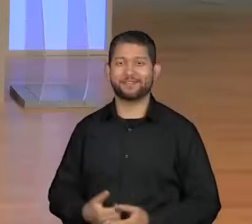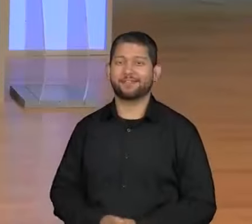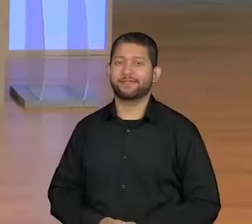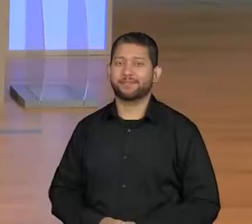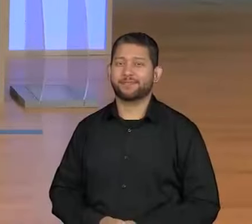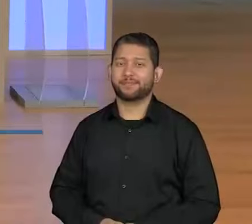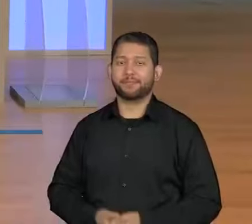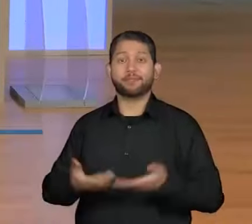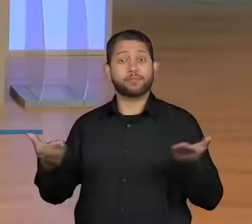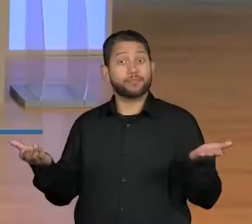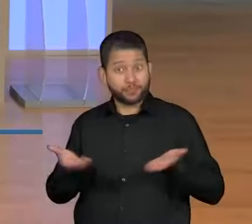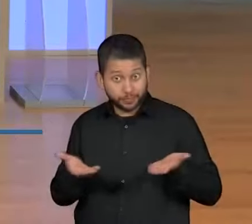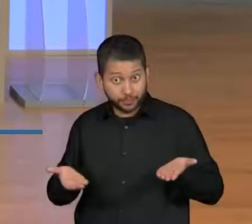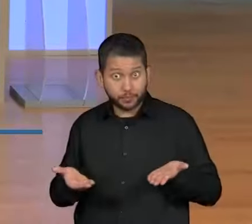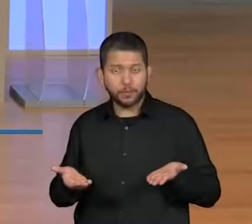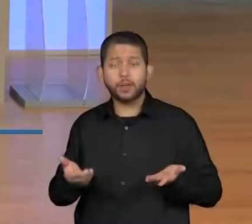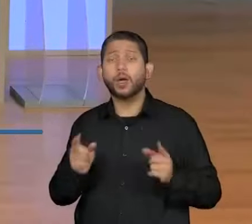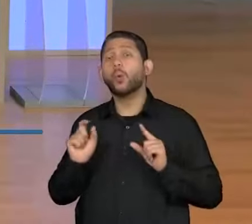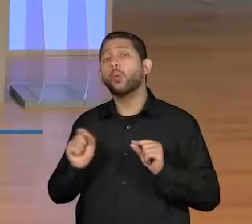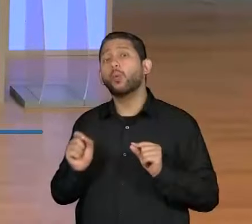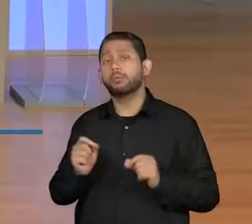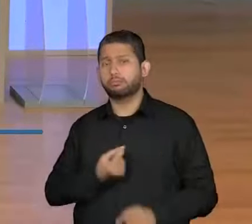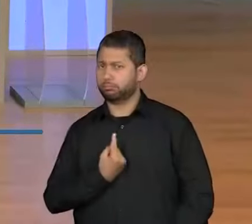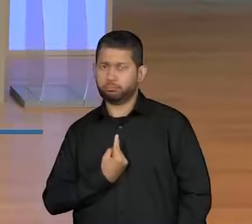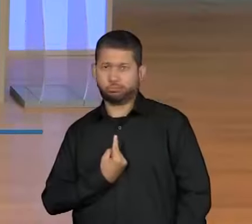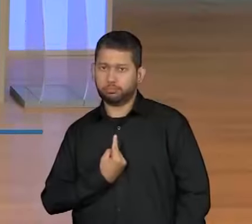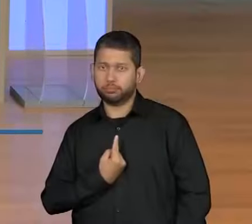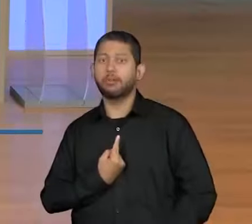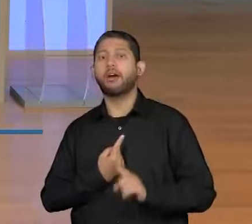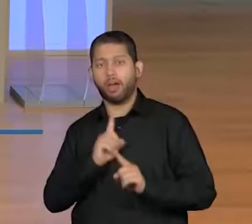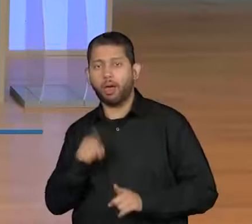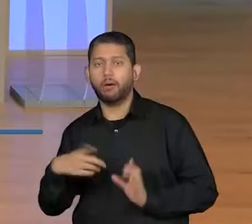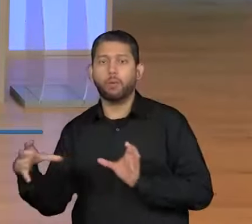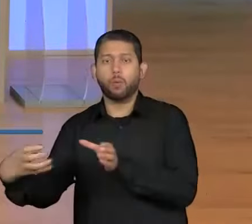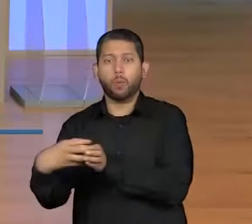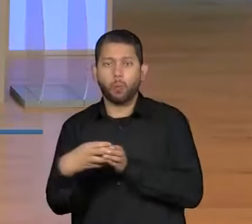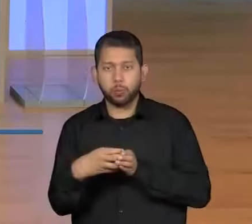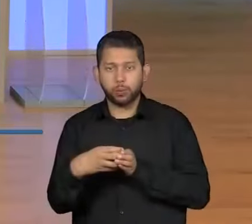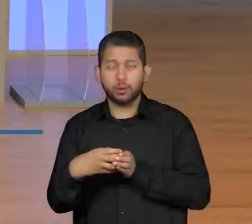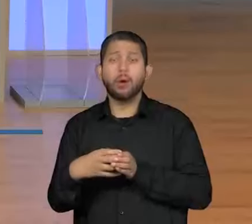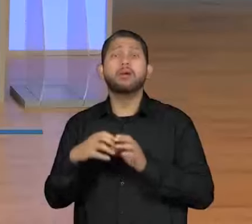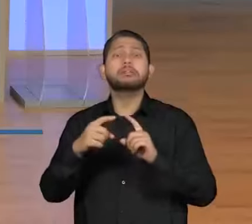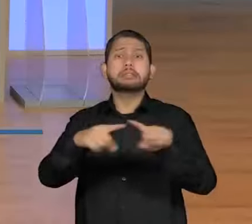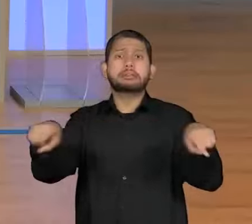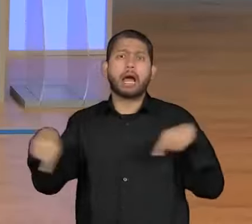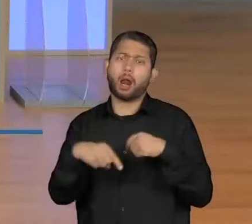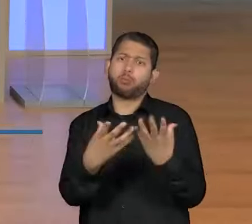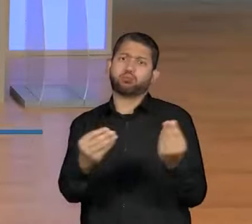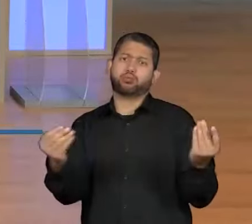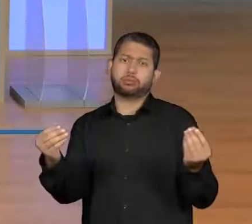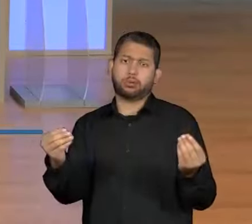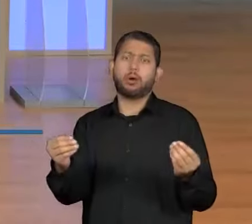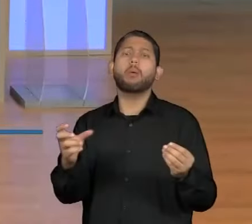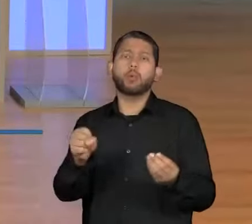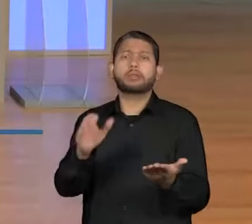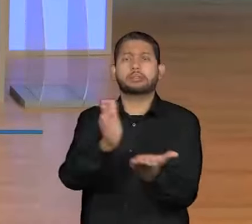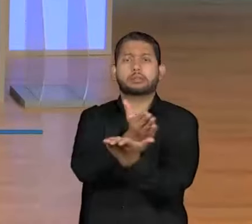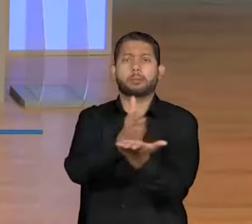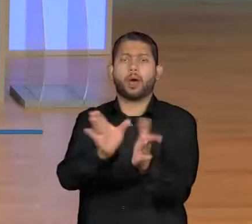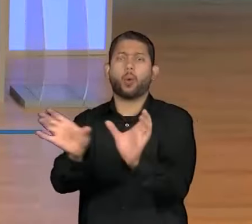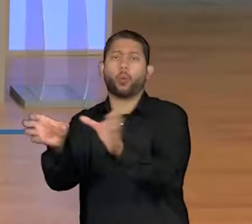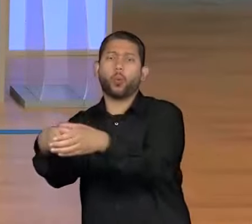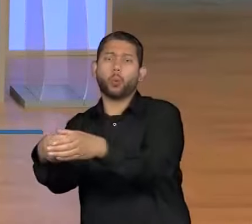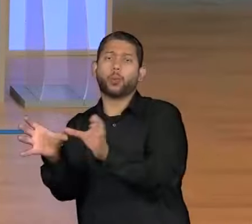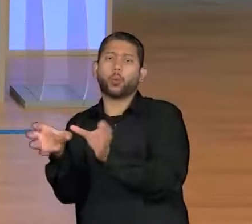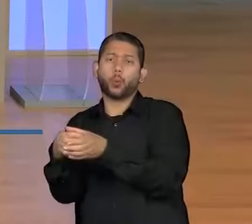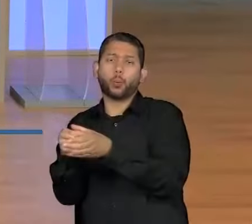Vamos trabalhar de forma coletiva, mas podemos nos subdividir aí em alguns grupos, realizar essa pesquisa sobre a nossa